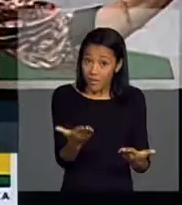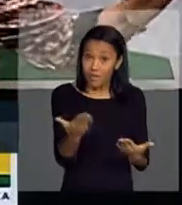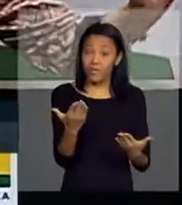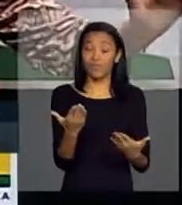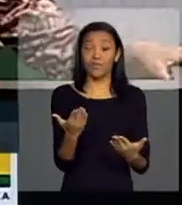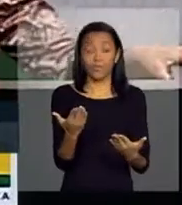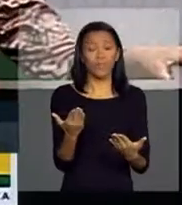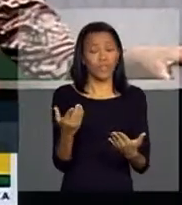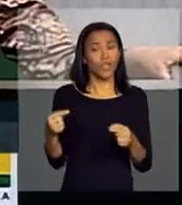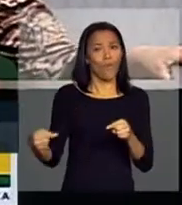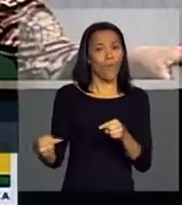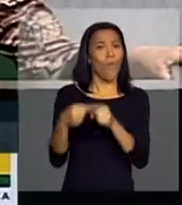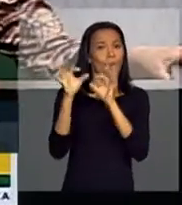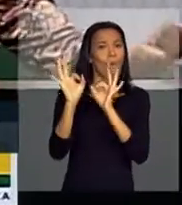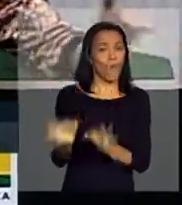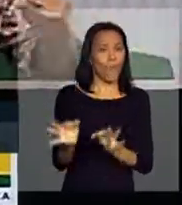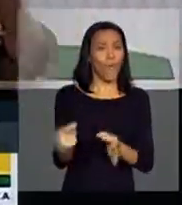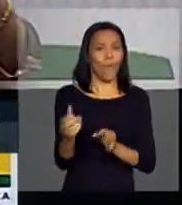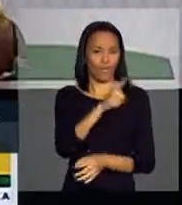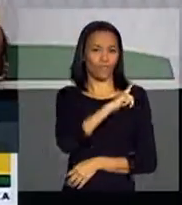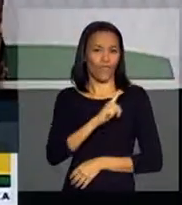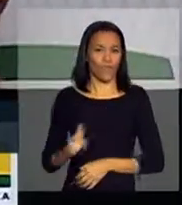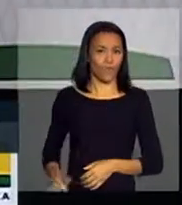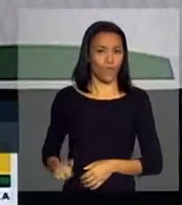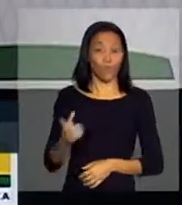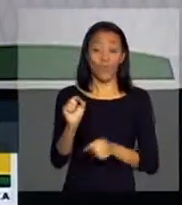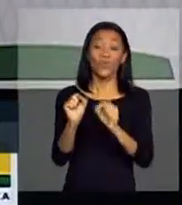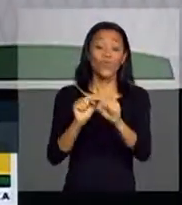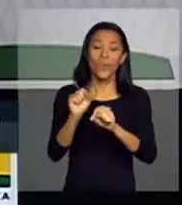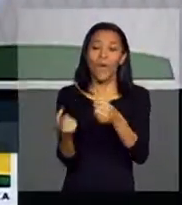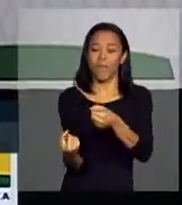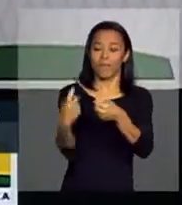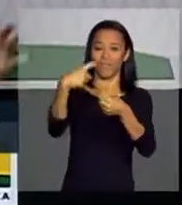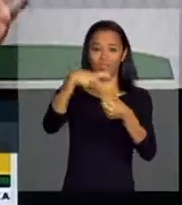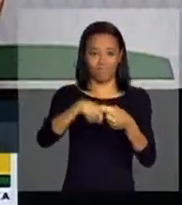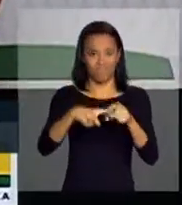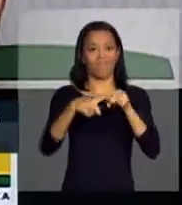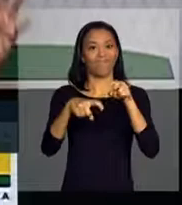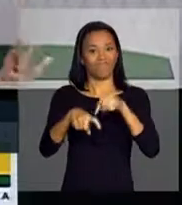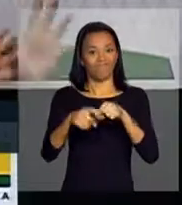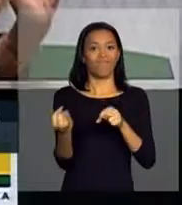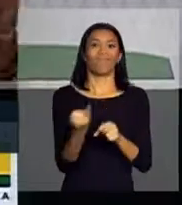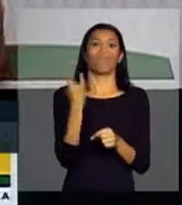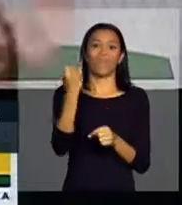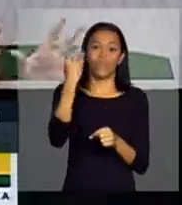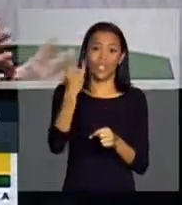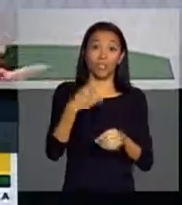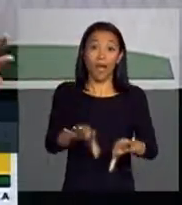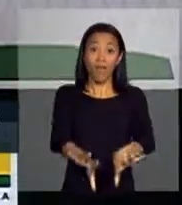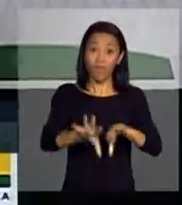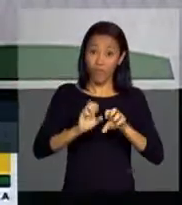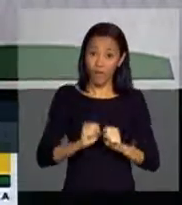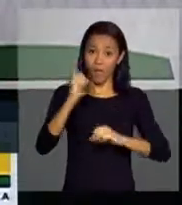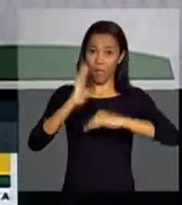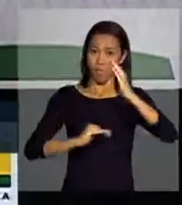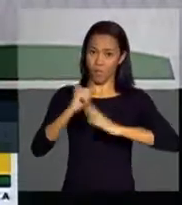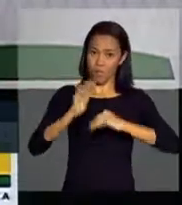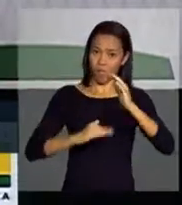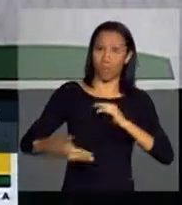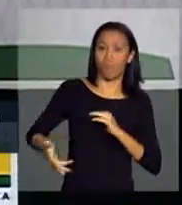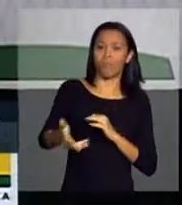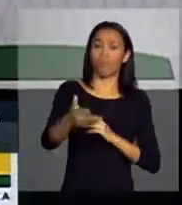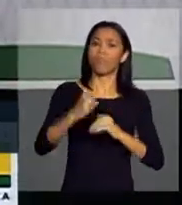concordo com o governador é parceria nós fizemos aí uma parceria para formar profissionais nessa área